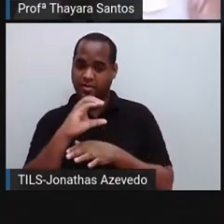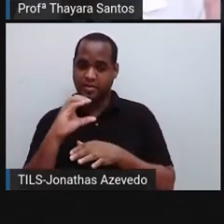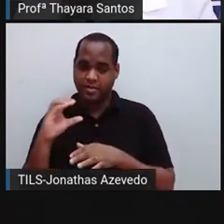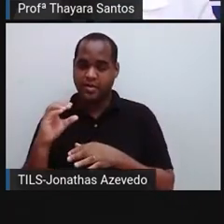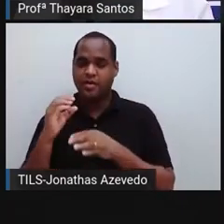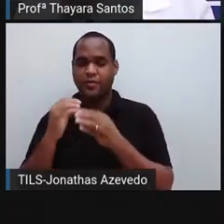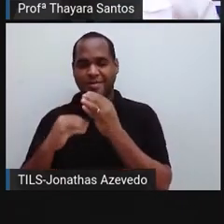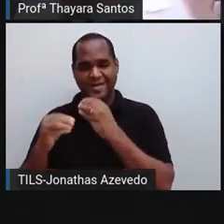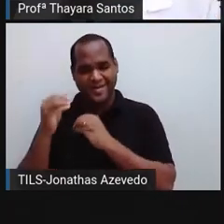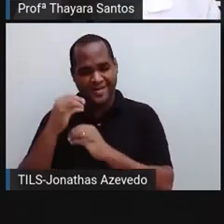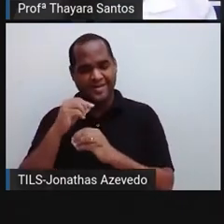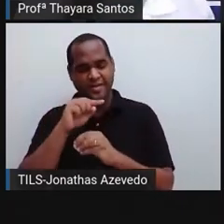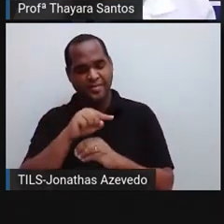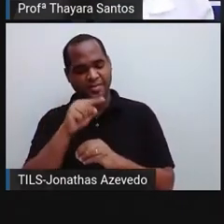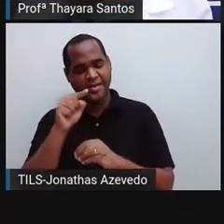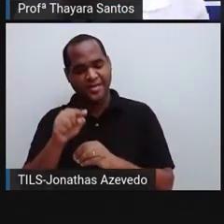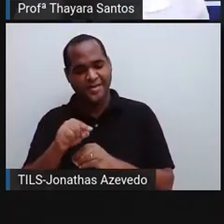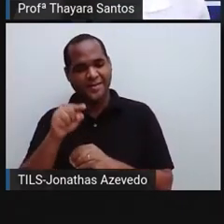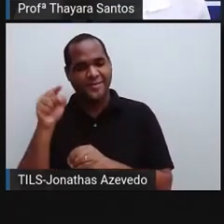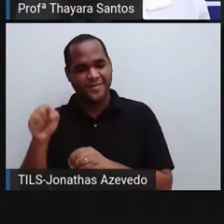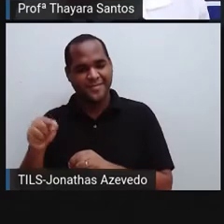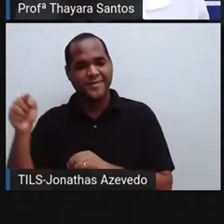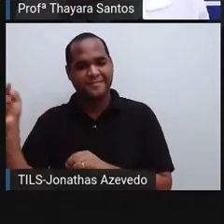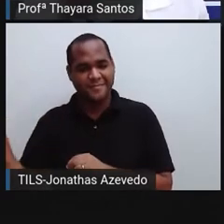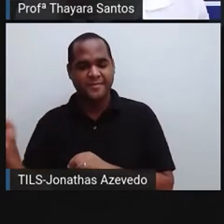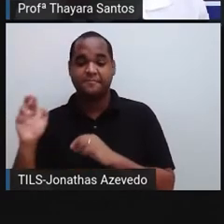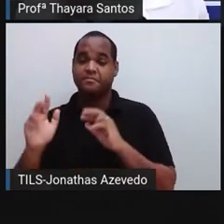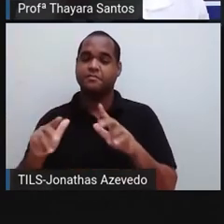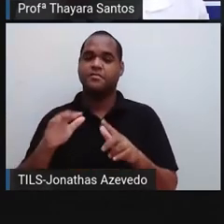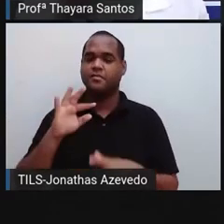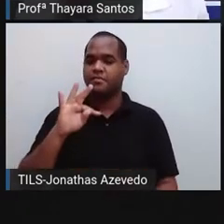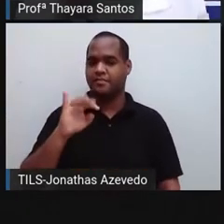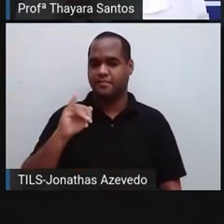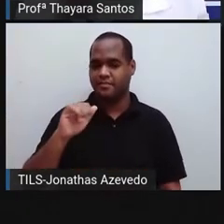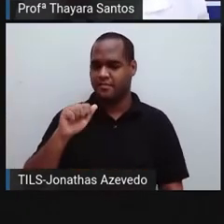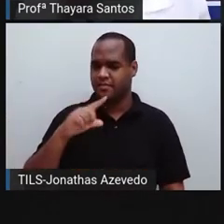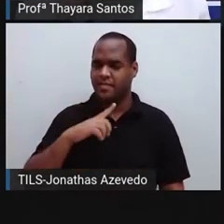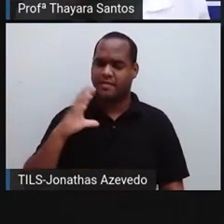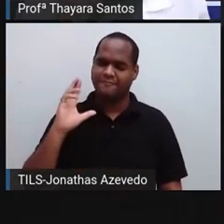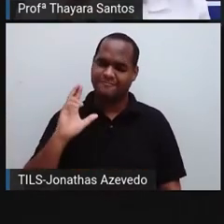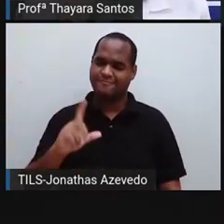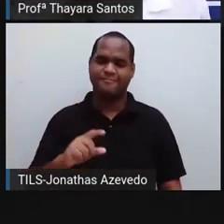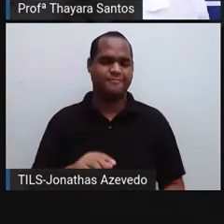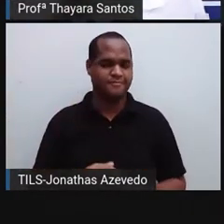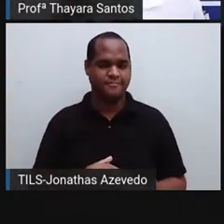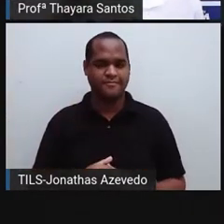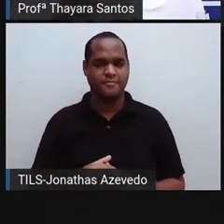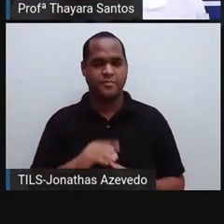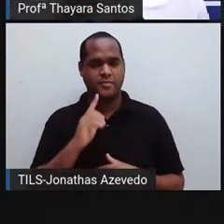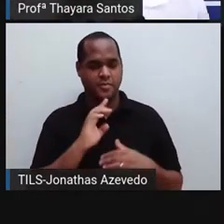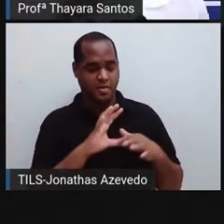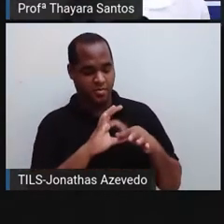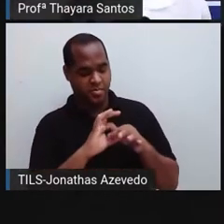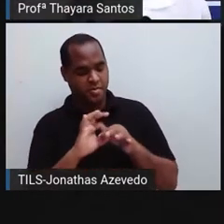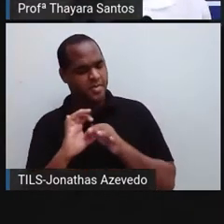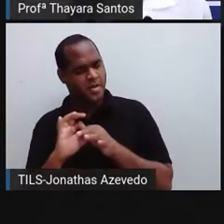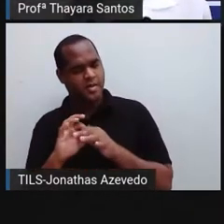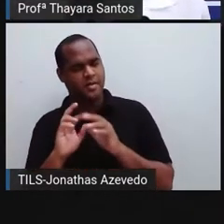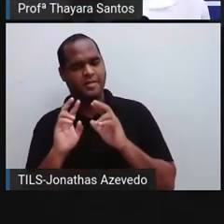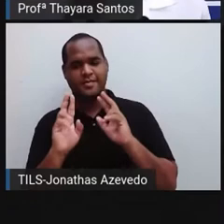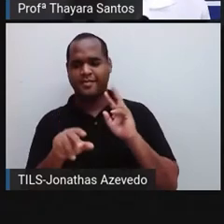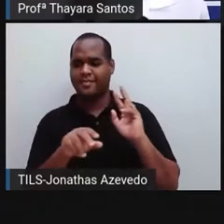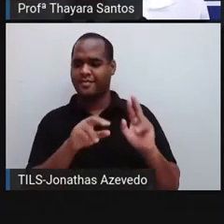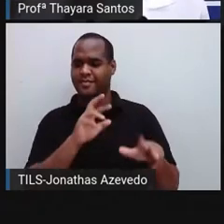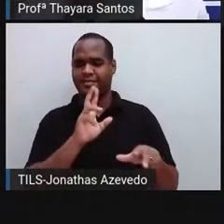um que vai se alimentando do outro, vai se alimentando do outro. No caso da teia, não. A gente não tem um fluxo único. A gente tem